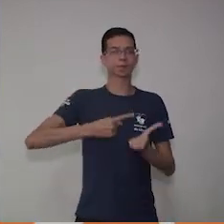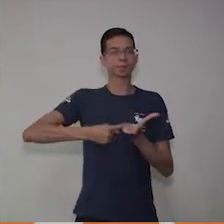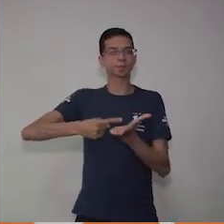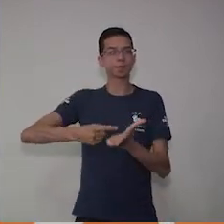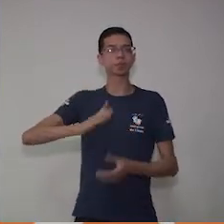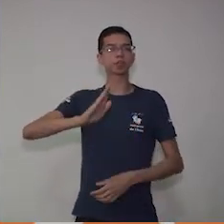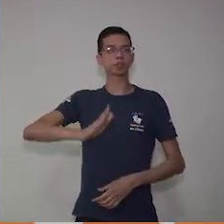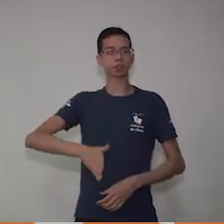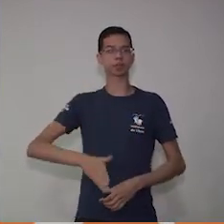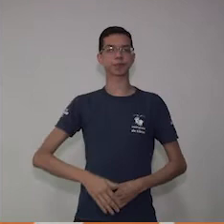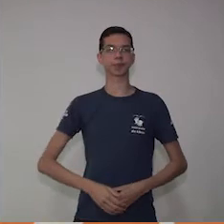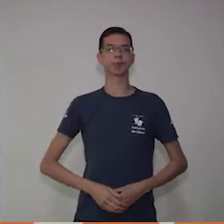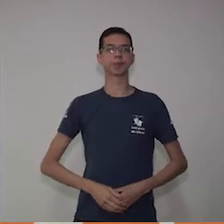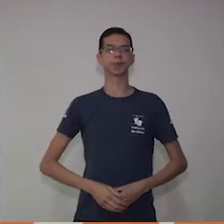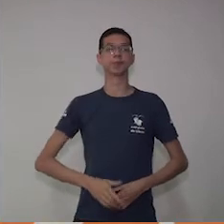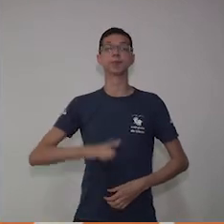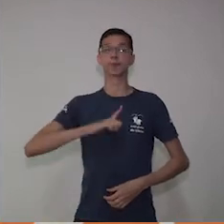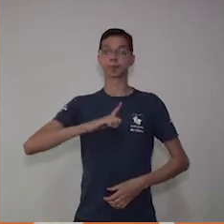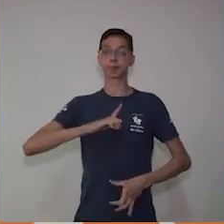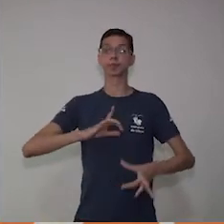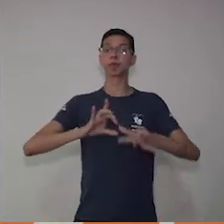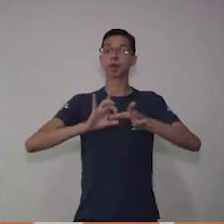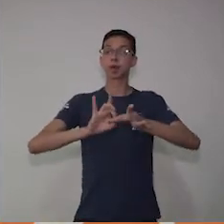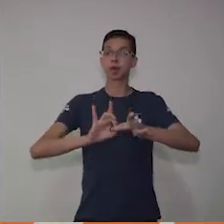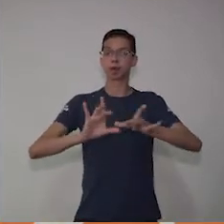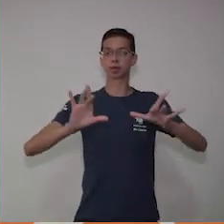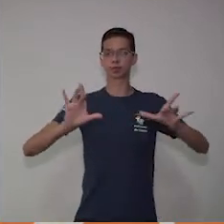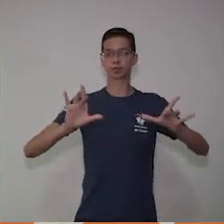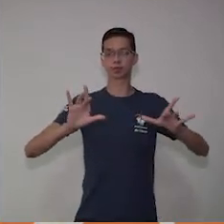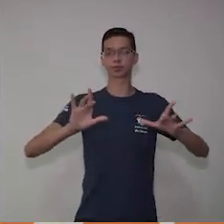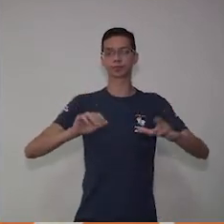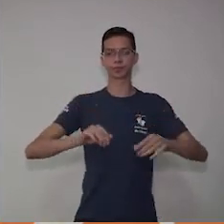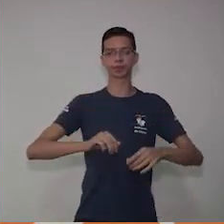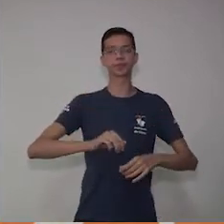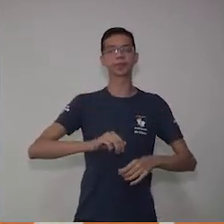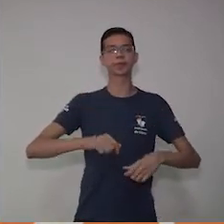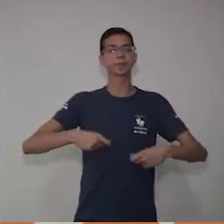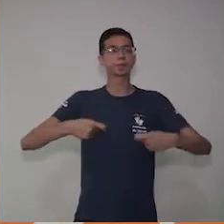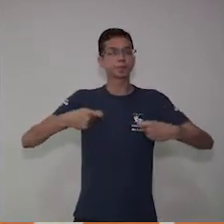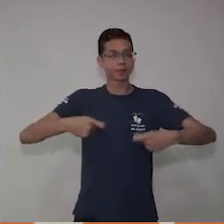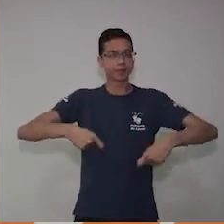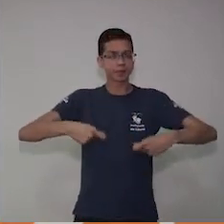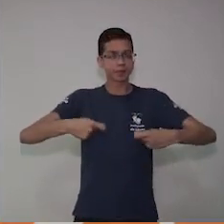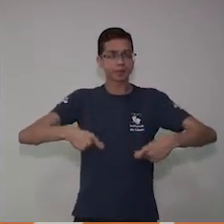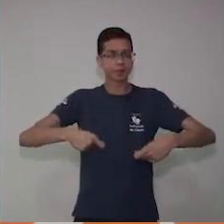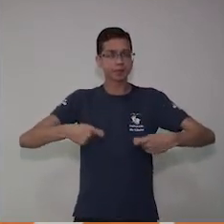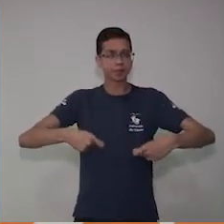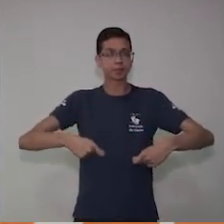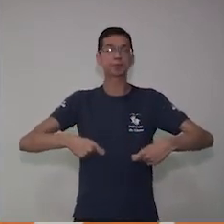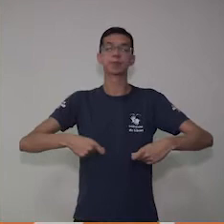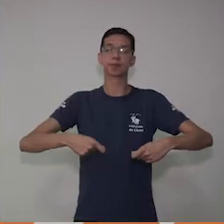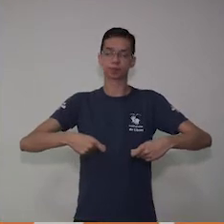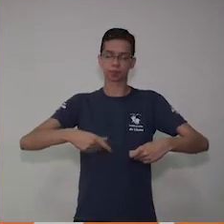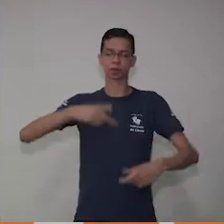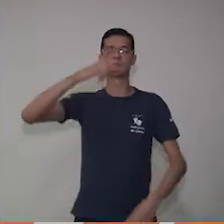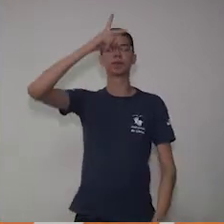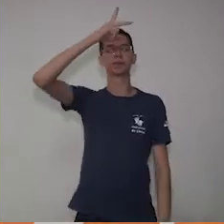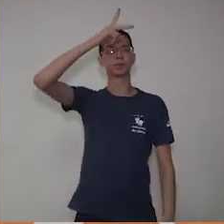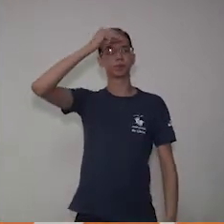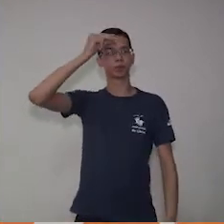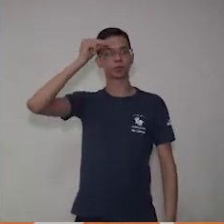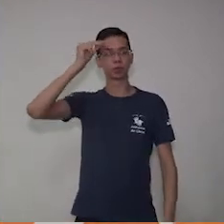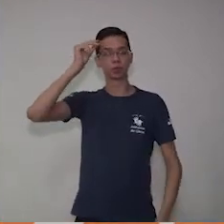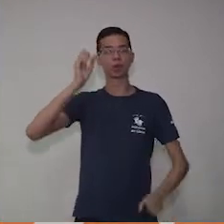a autorização para, caso haja necessidade, da Prefeitura adquirir diretamente